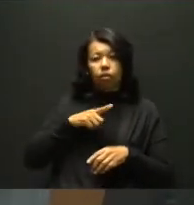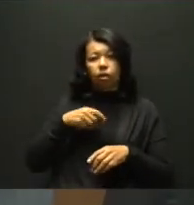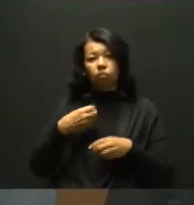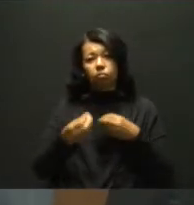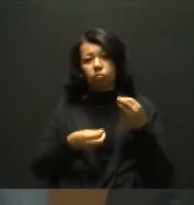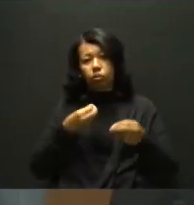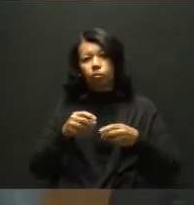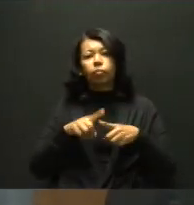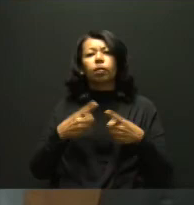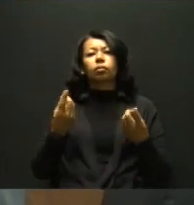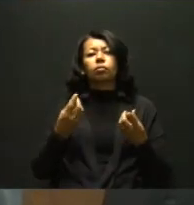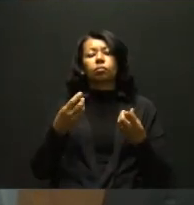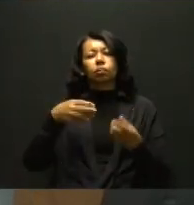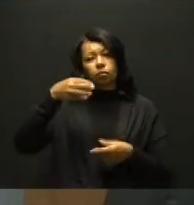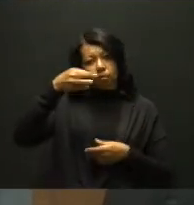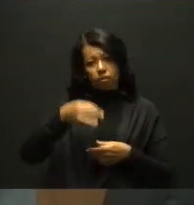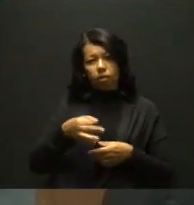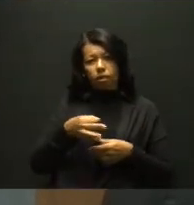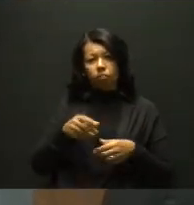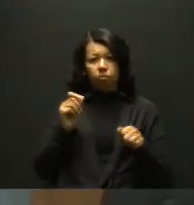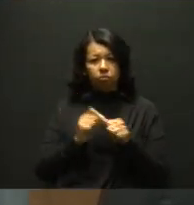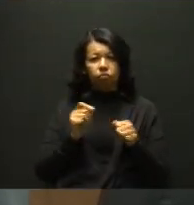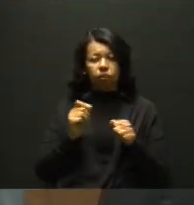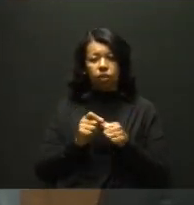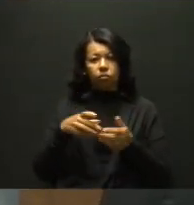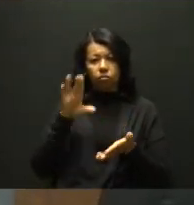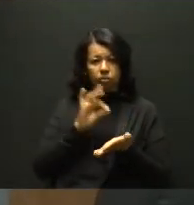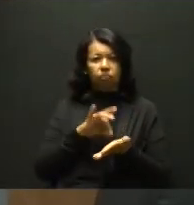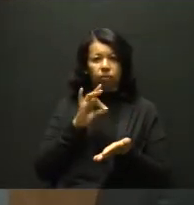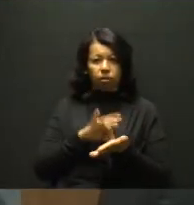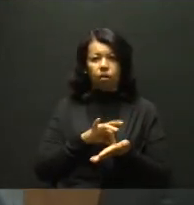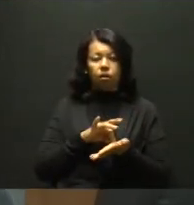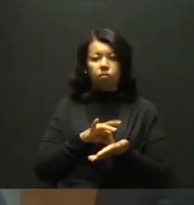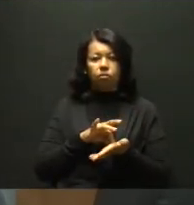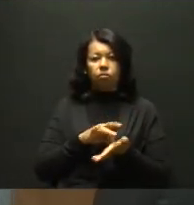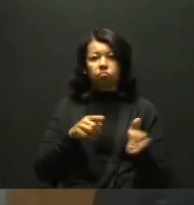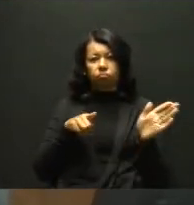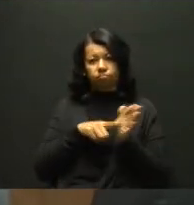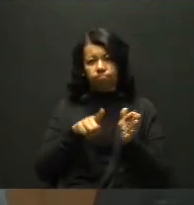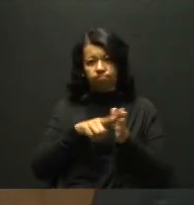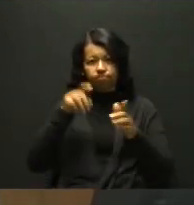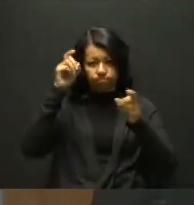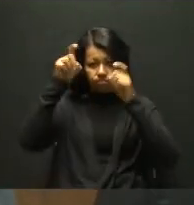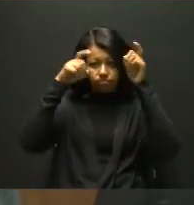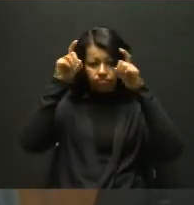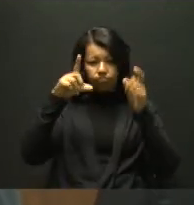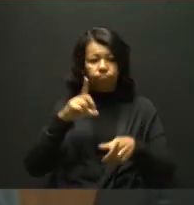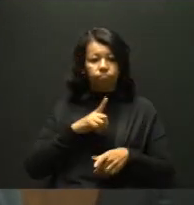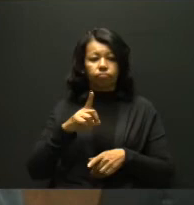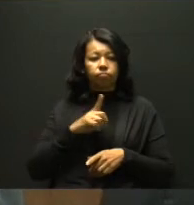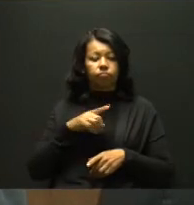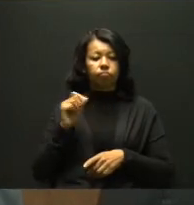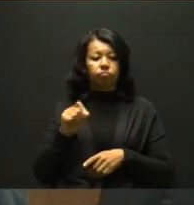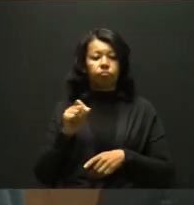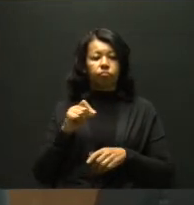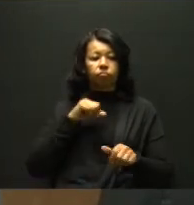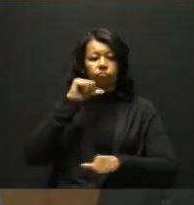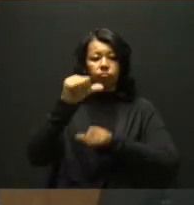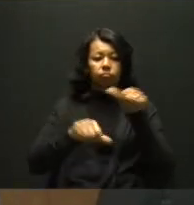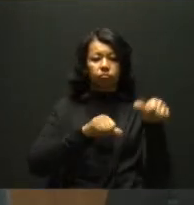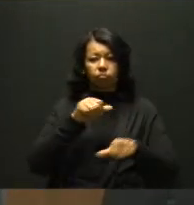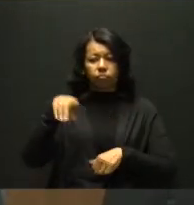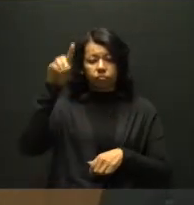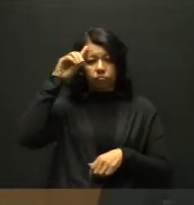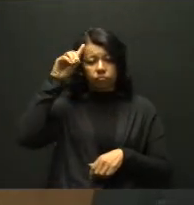mas esse controle está sendo de fato feito real essa preocupação se nós tivermos aí uma mudança num